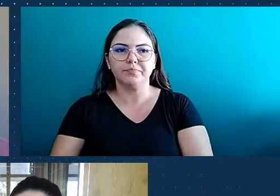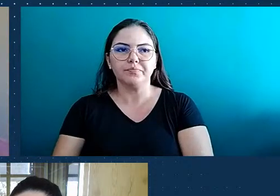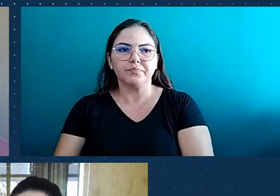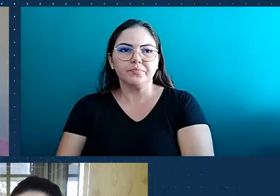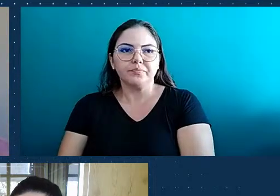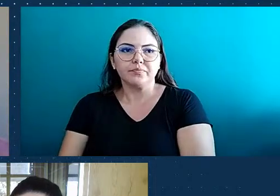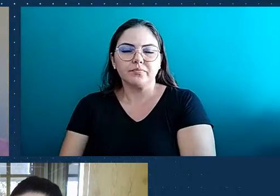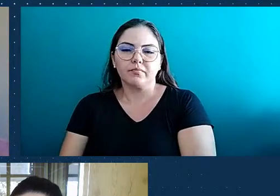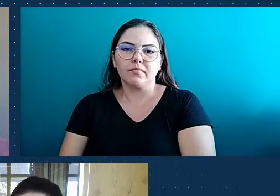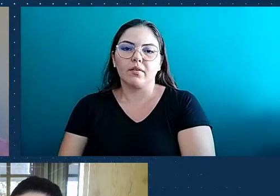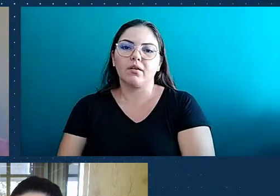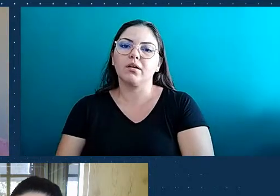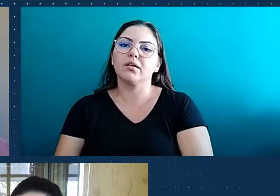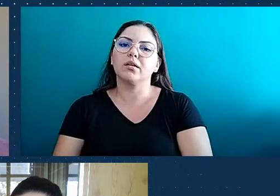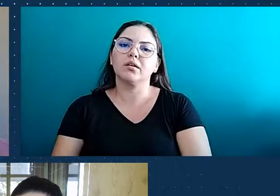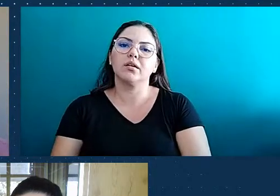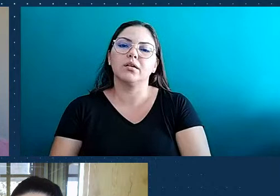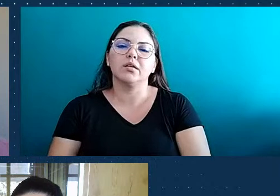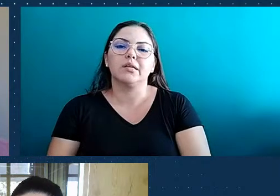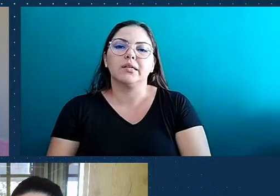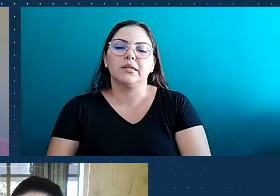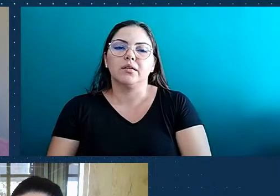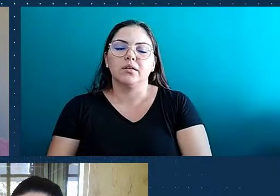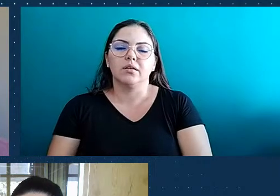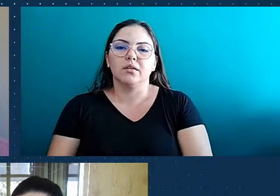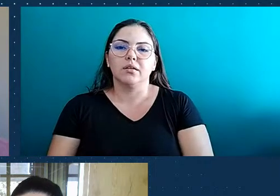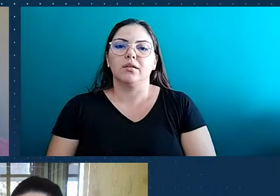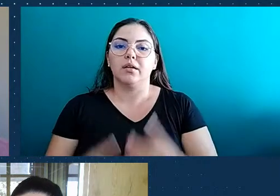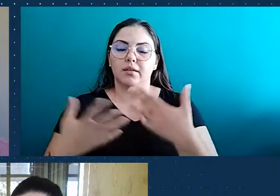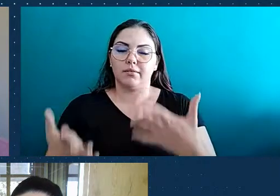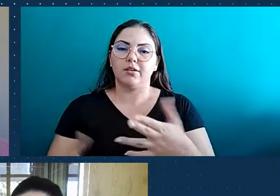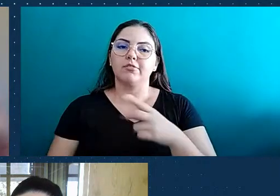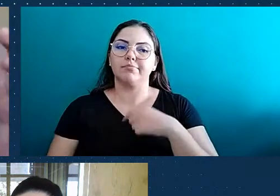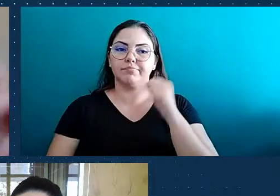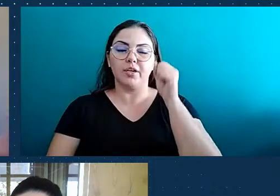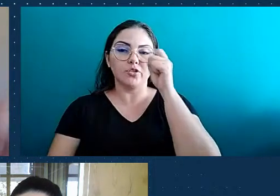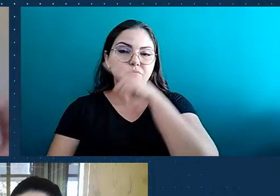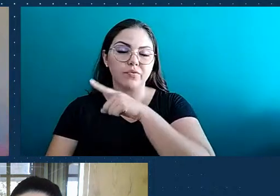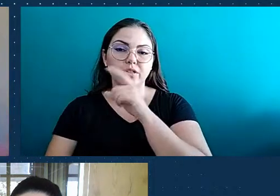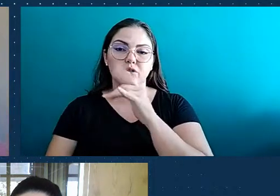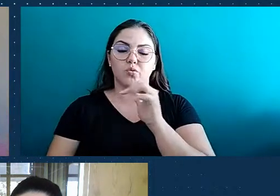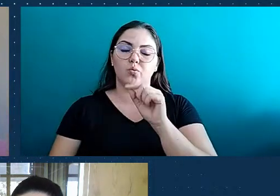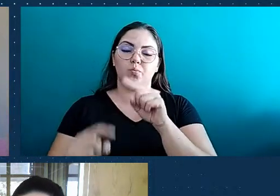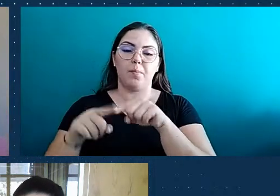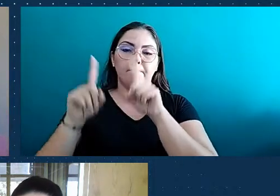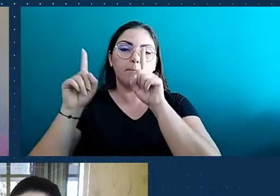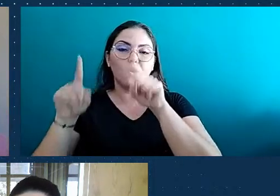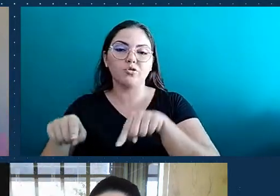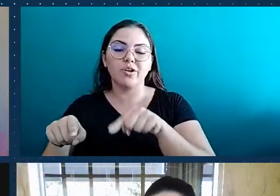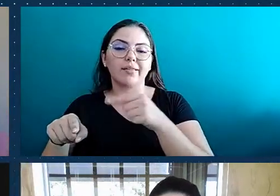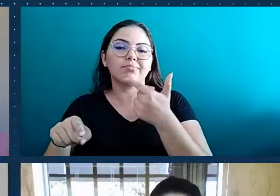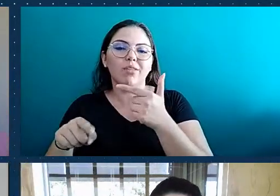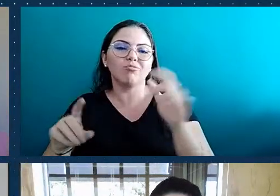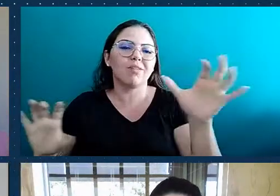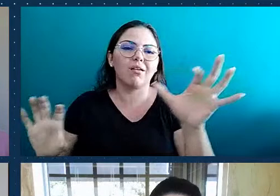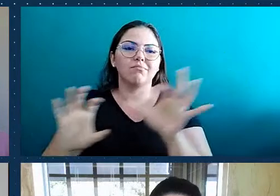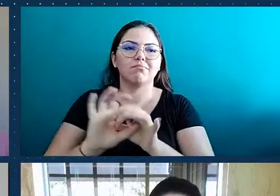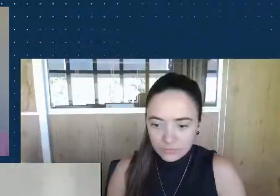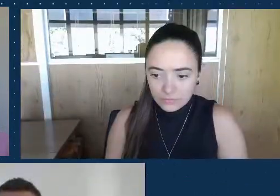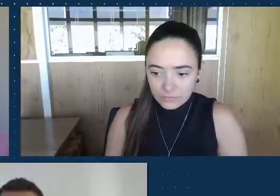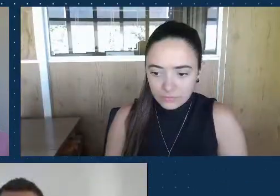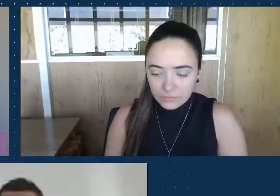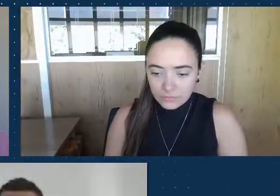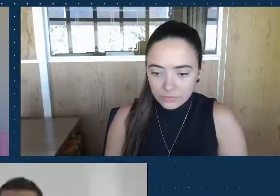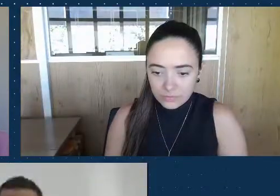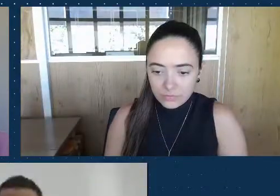é complicado quando o projeto não está realmente vinculado ao tema dos professores da linha, porque os temas dos professores da